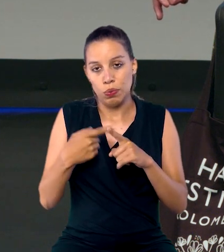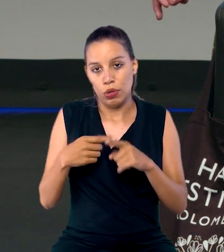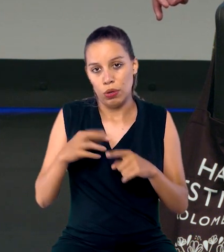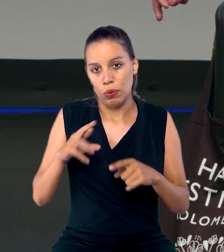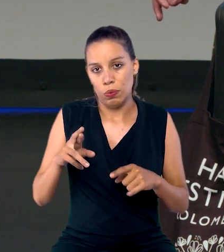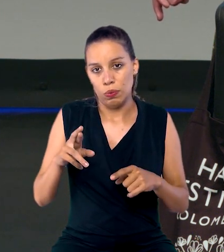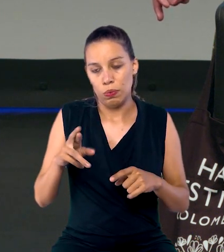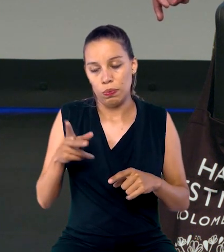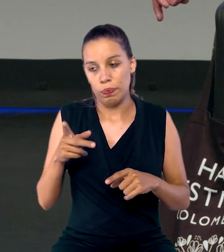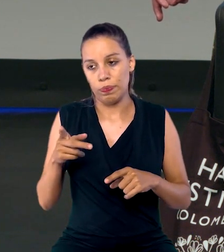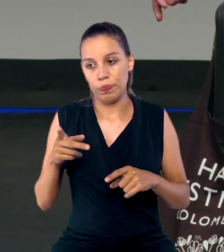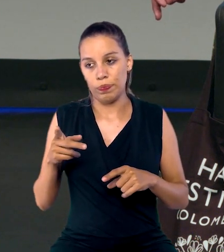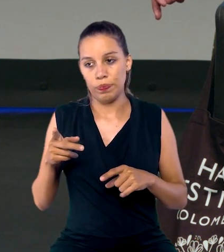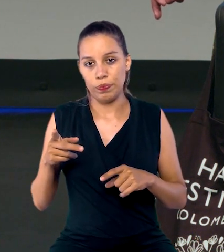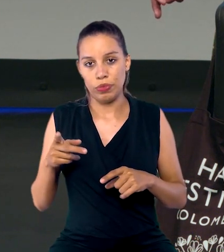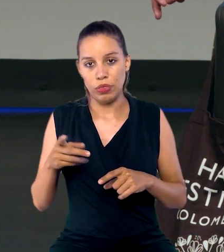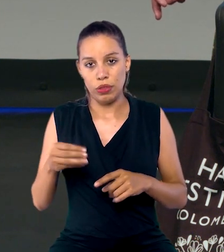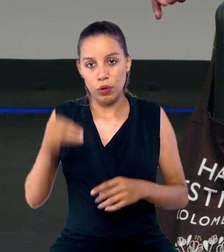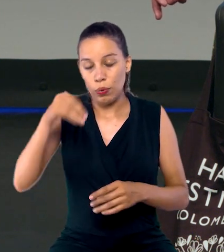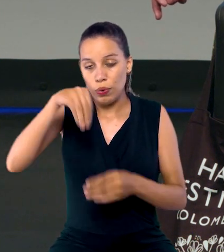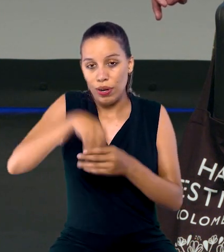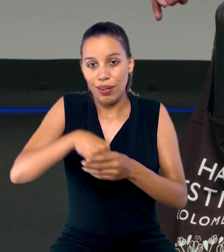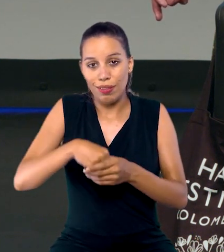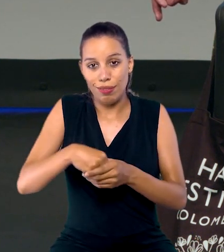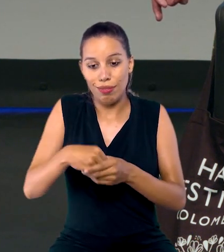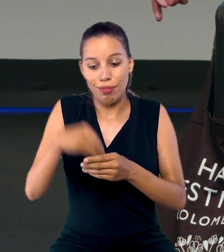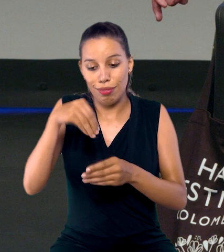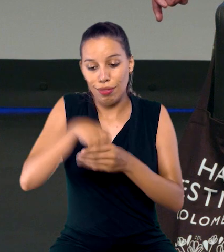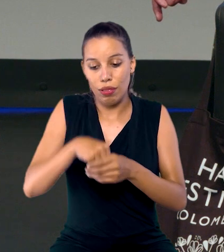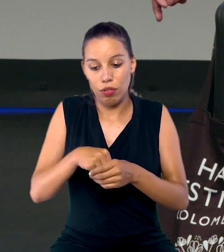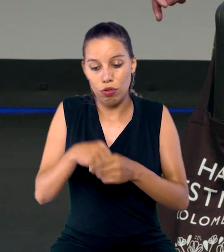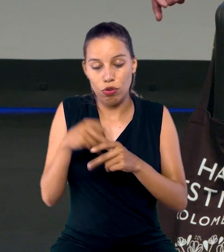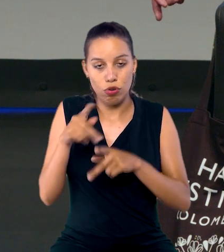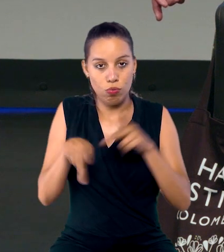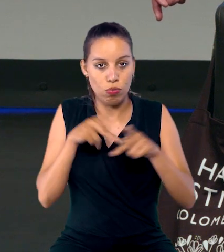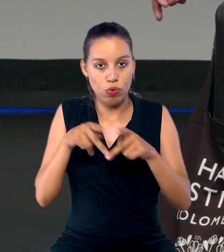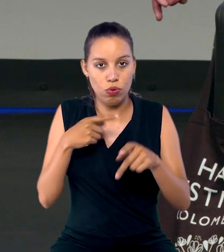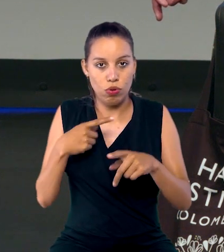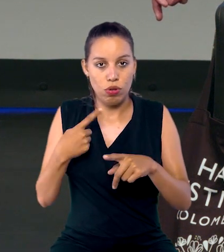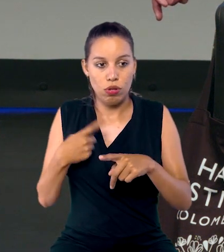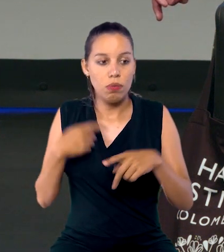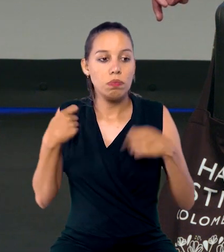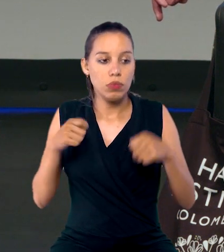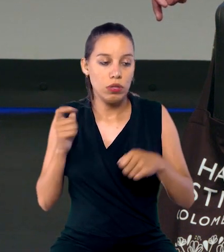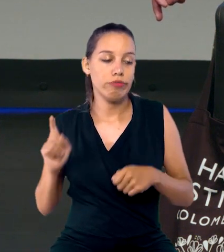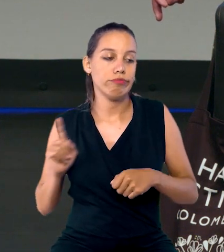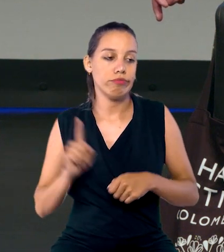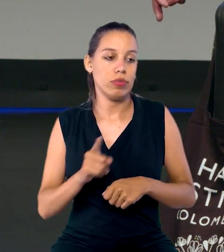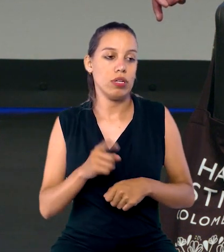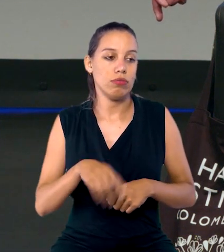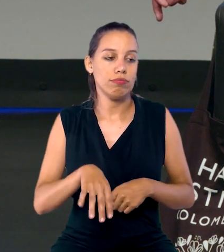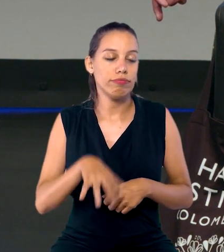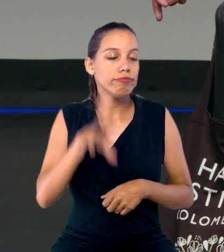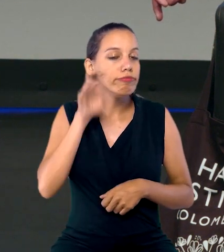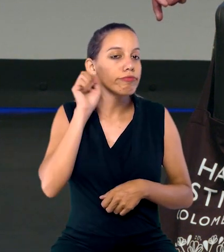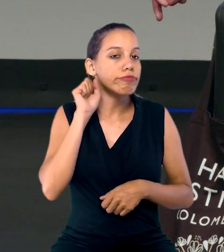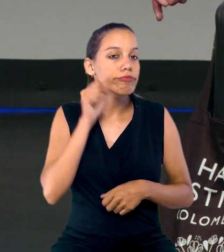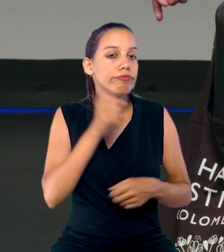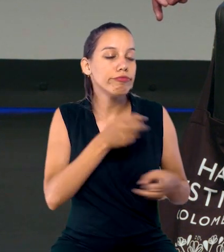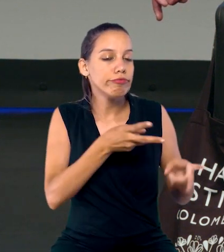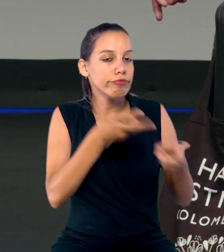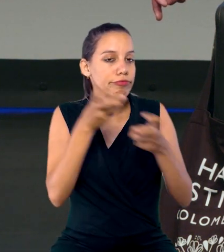não estava posta, né, dentro dos nossos povos. E isso que você traz dessa escuta dos outros seres é